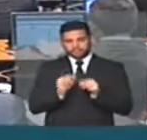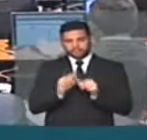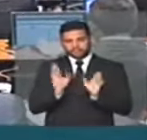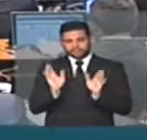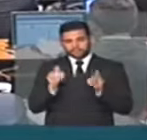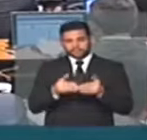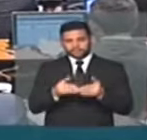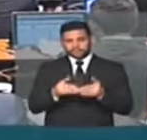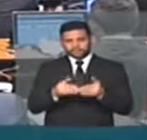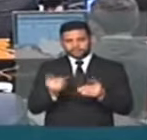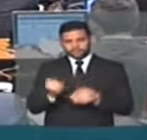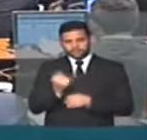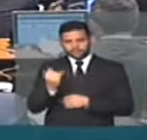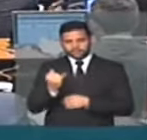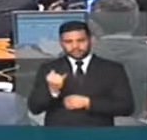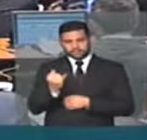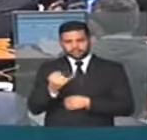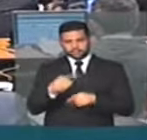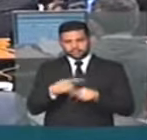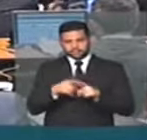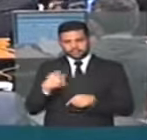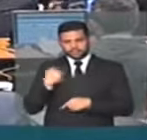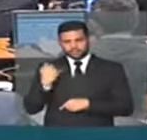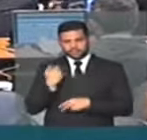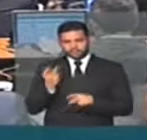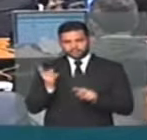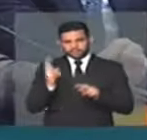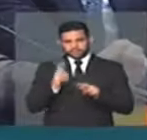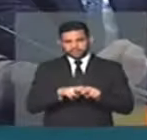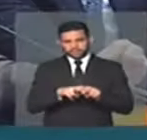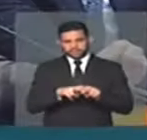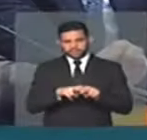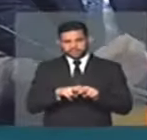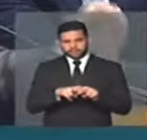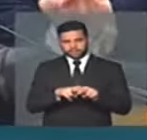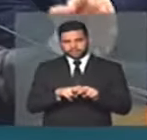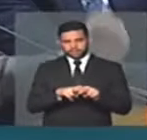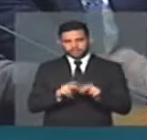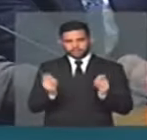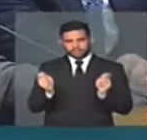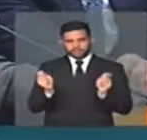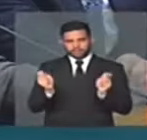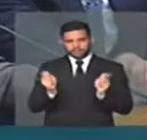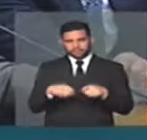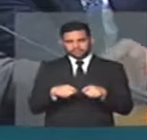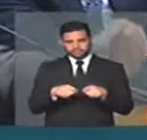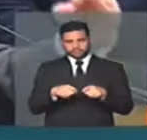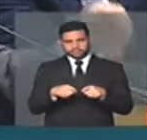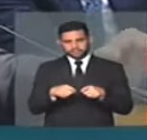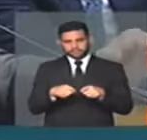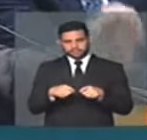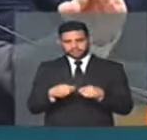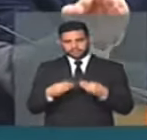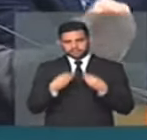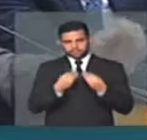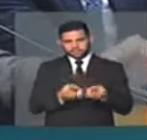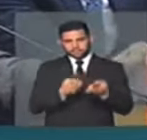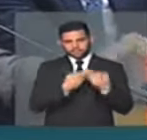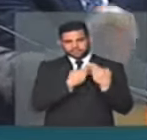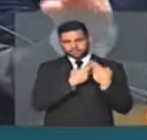não vão diretamente no que interessa. Maioridade penal é a capacidade de